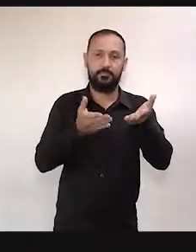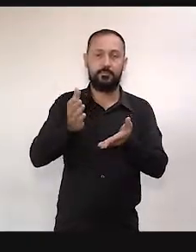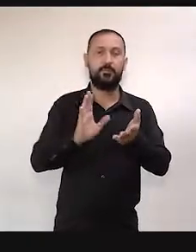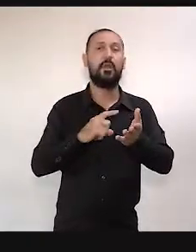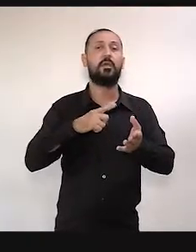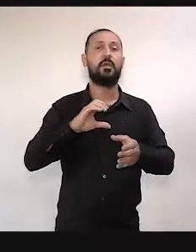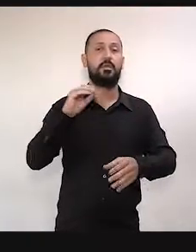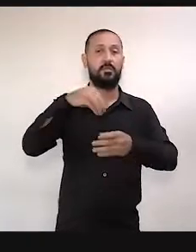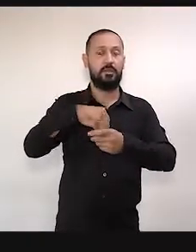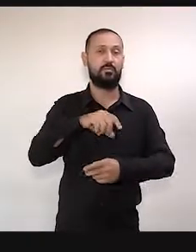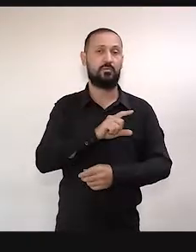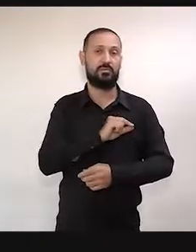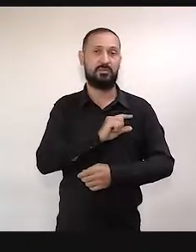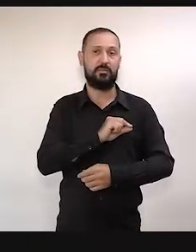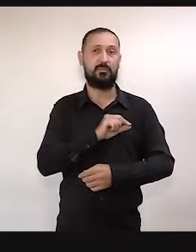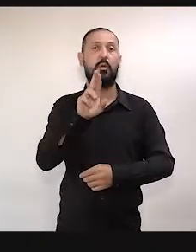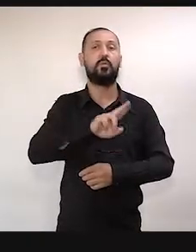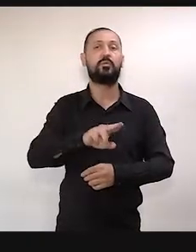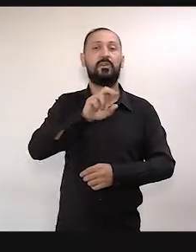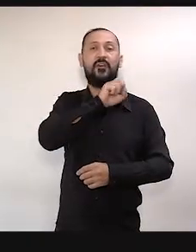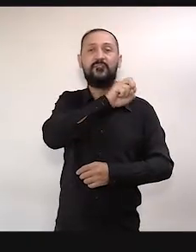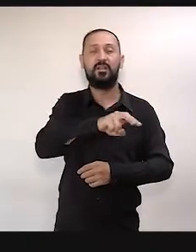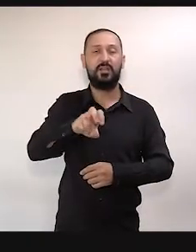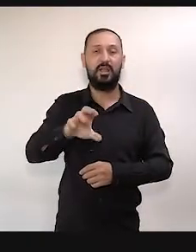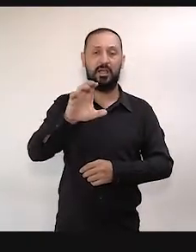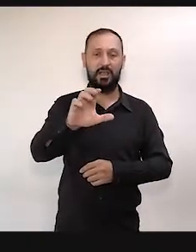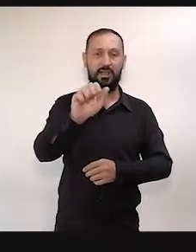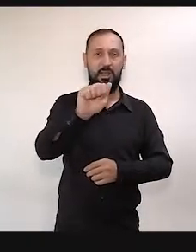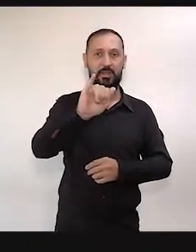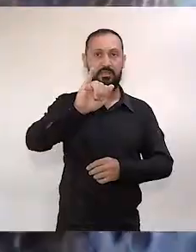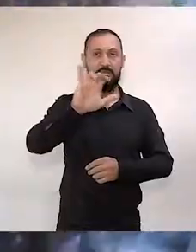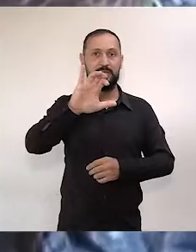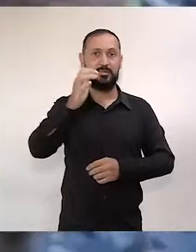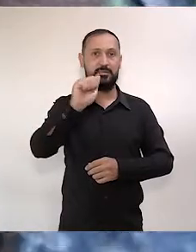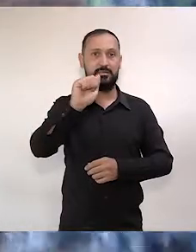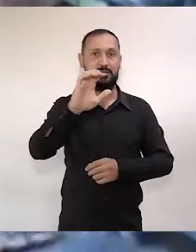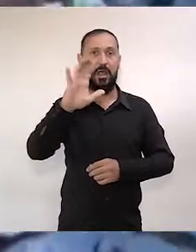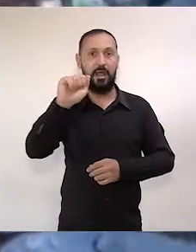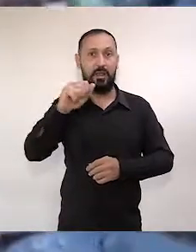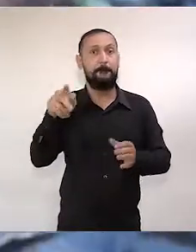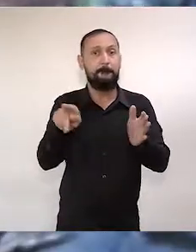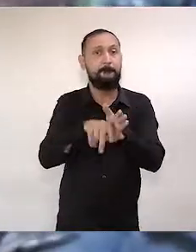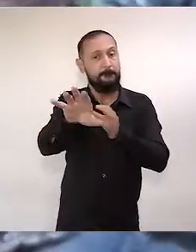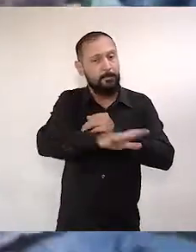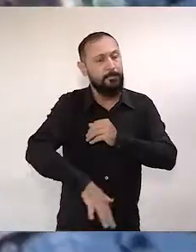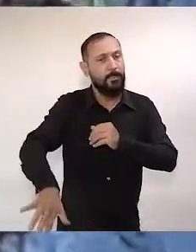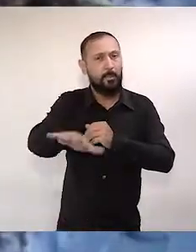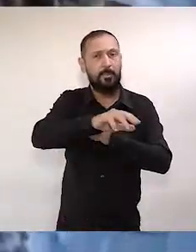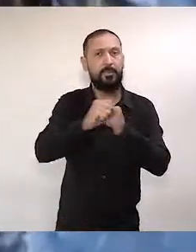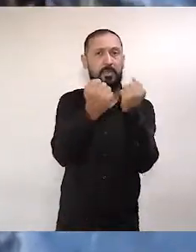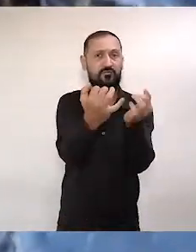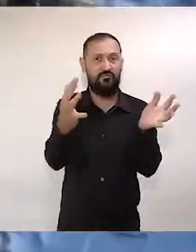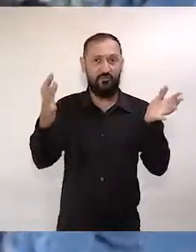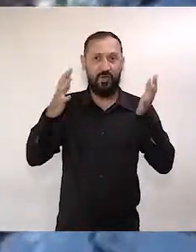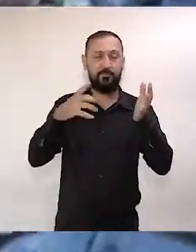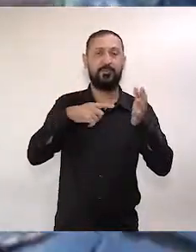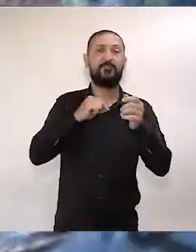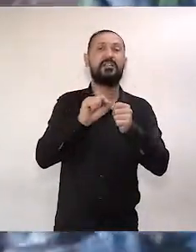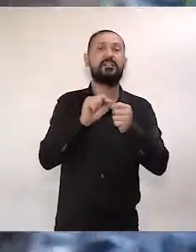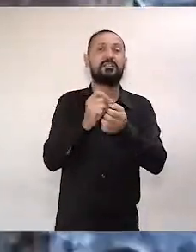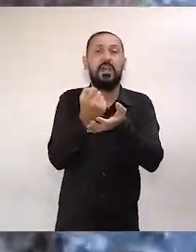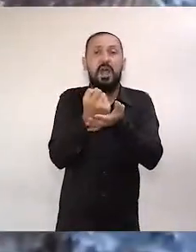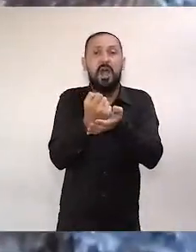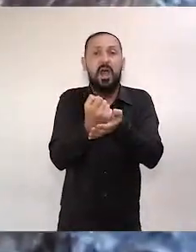Uma pesquisa desenvolvida na Universidade Católica Dom Bosco quer usar o veneno da caiçaca, uma cobra muito presente no cerrado,